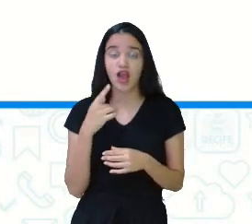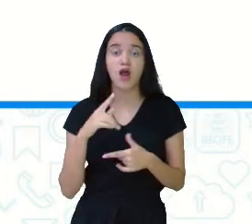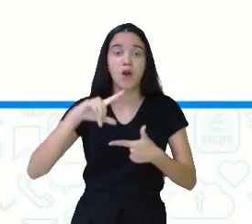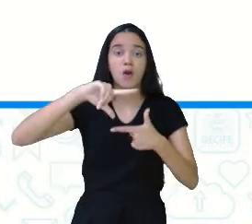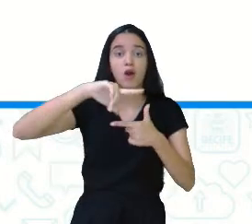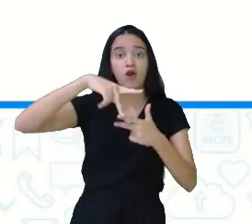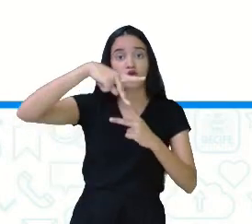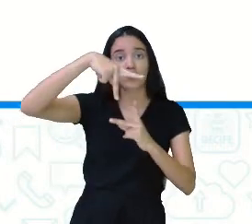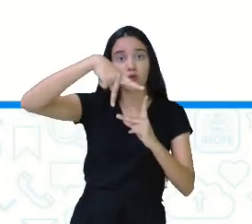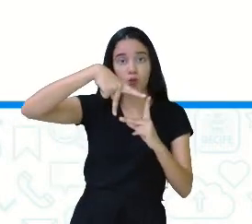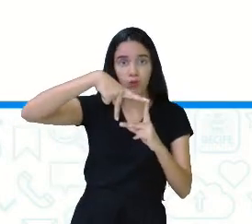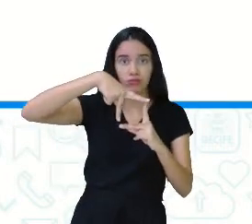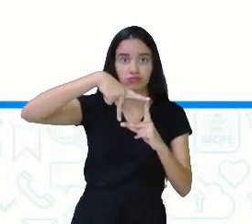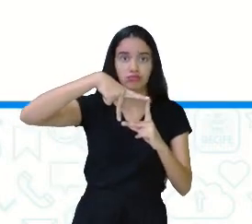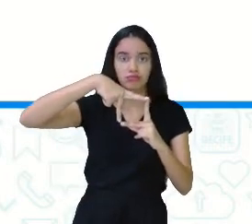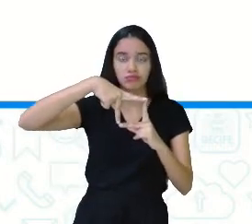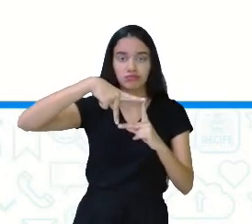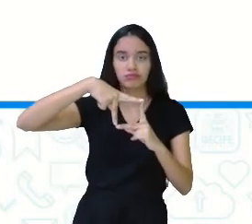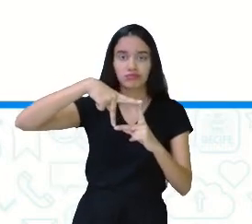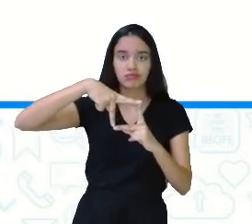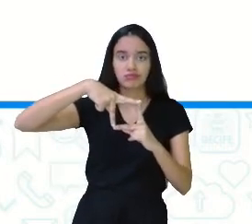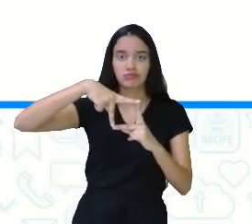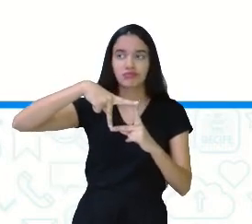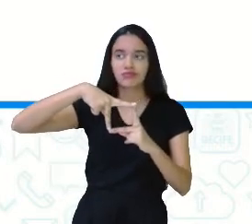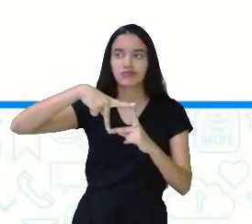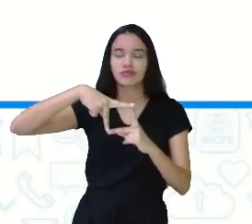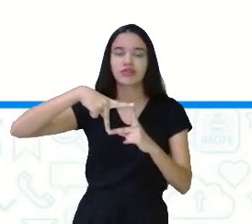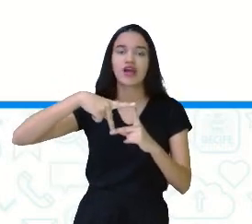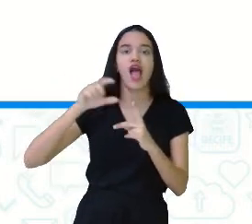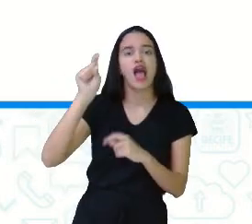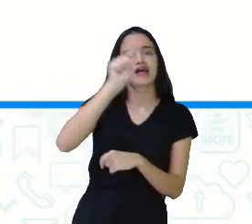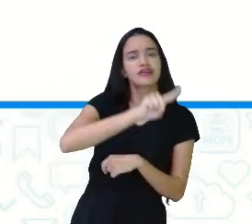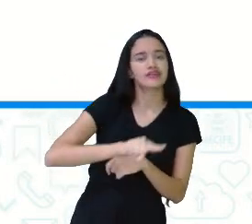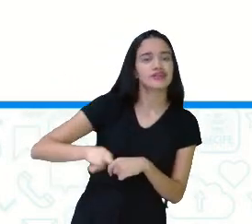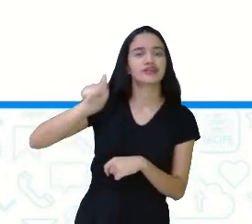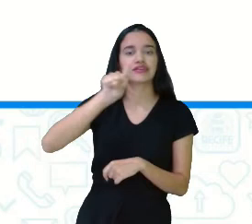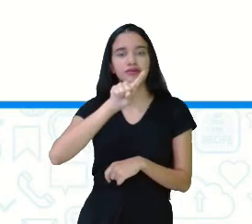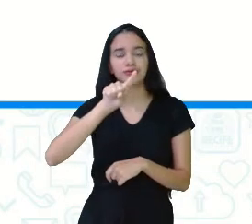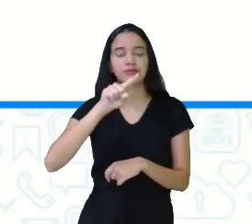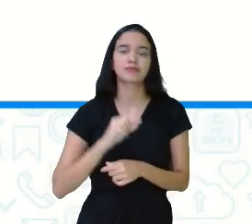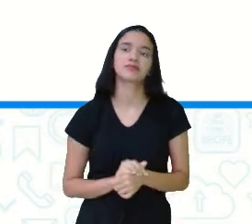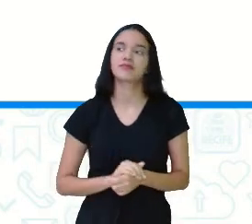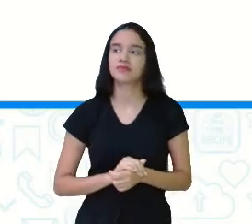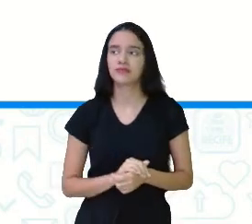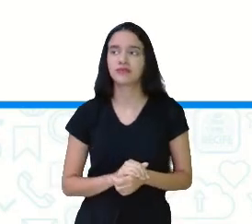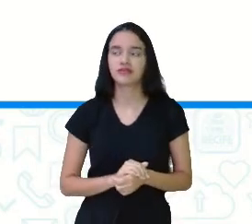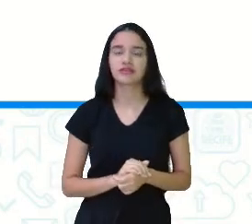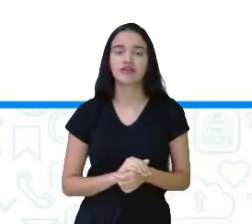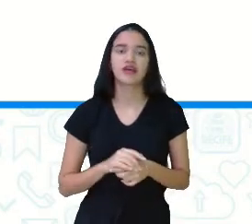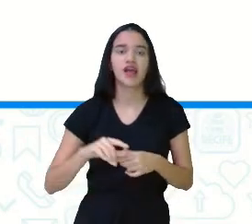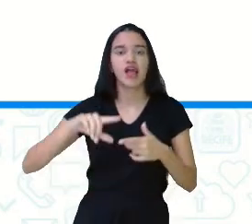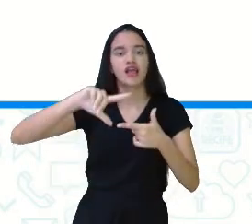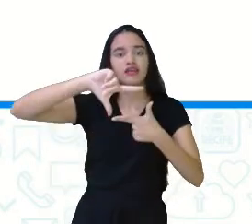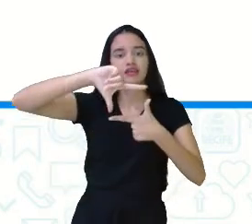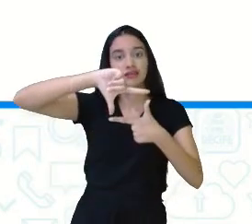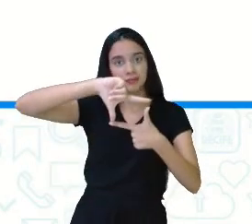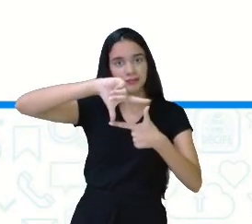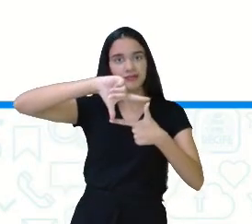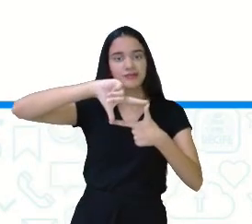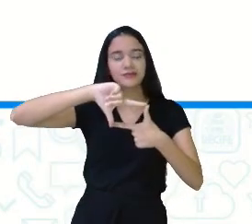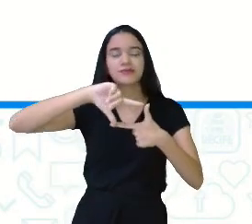Quadrado. Círculo. e